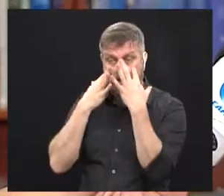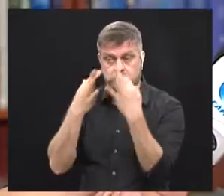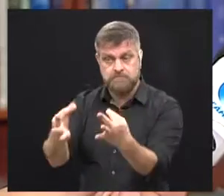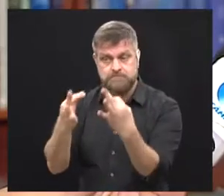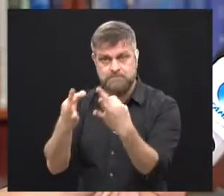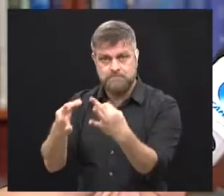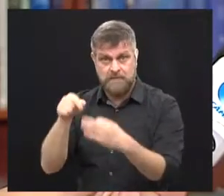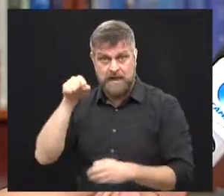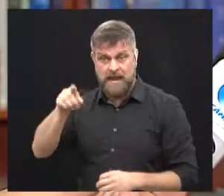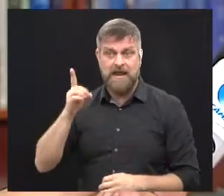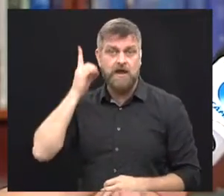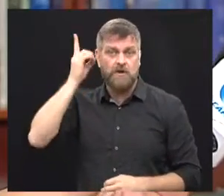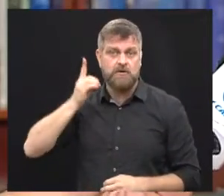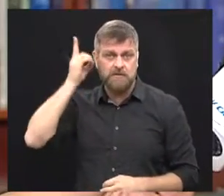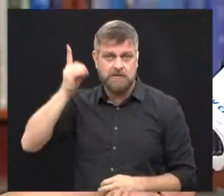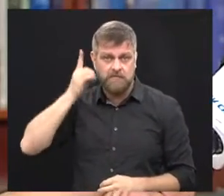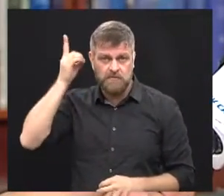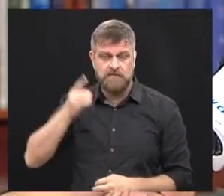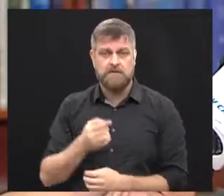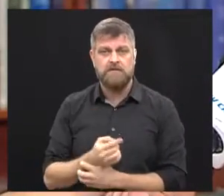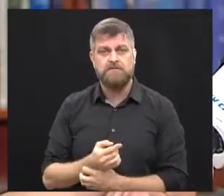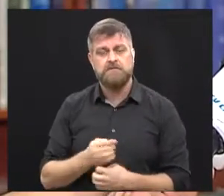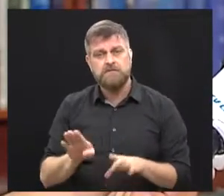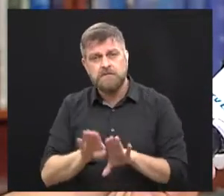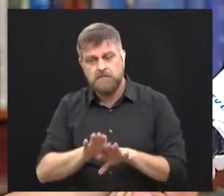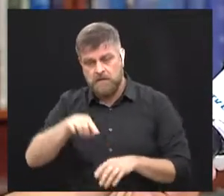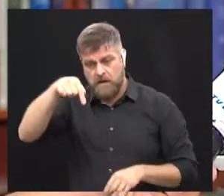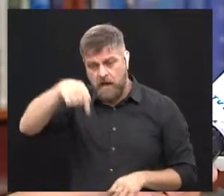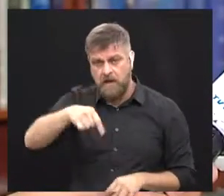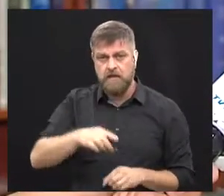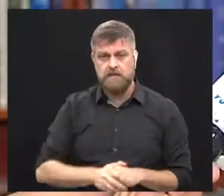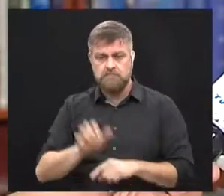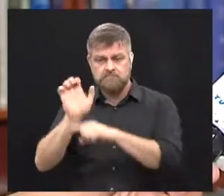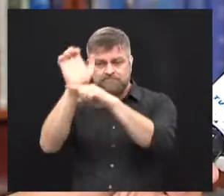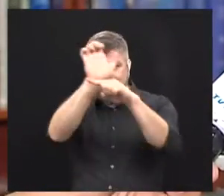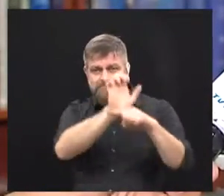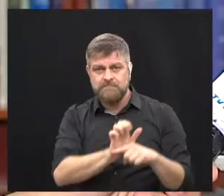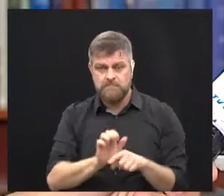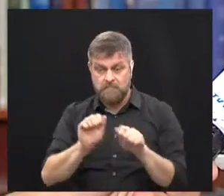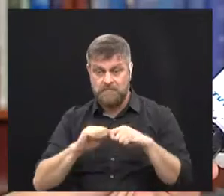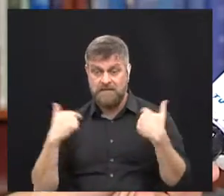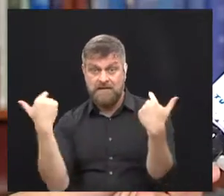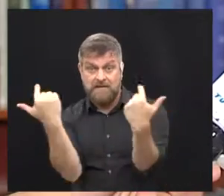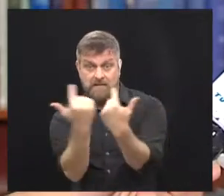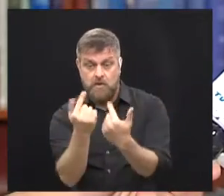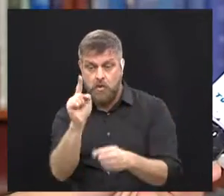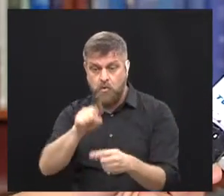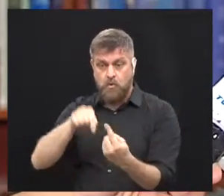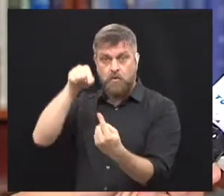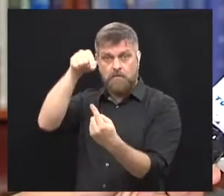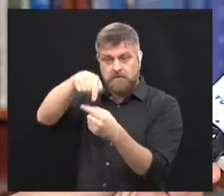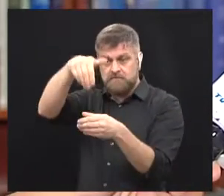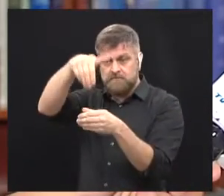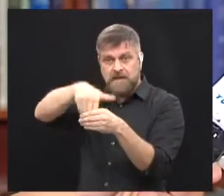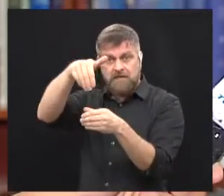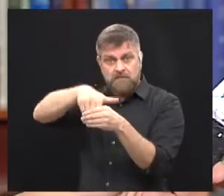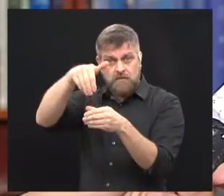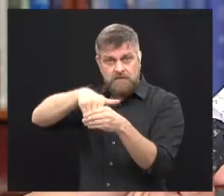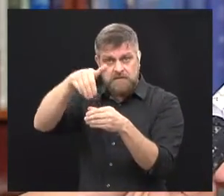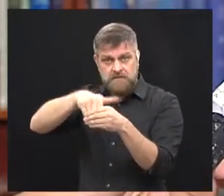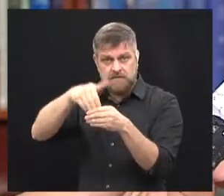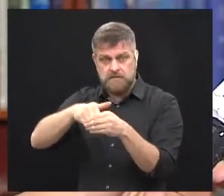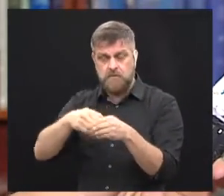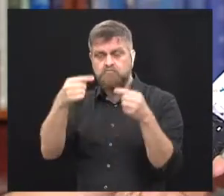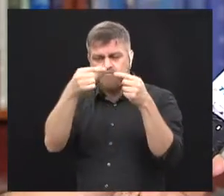Legislativo, né? Lógico, não só no Congresso, mas também aqui nos estados, ficar de olho para que as votações dos parlamentares sejam